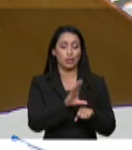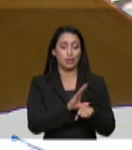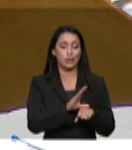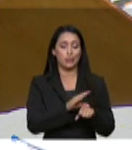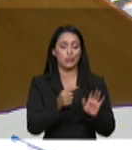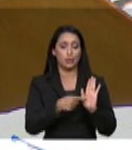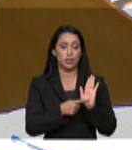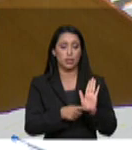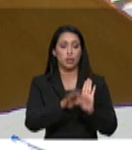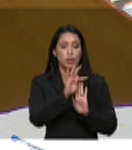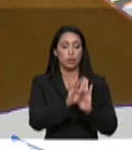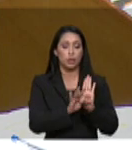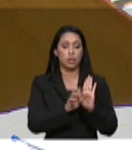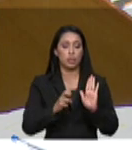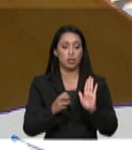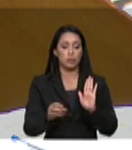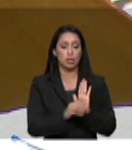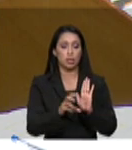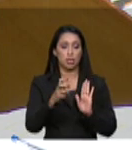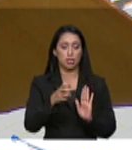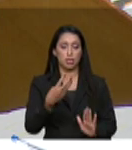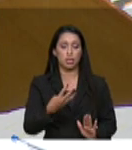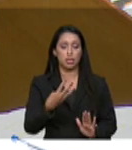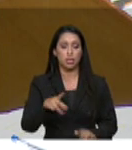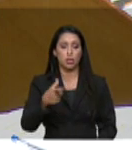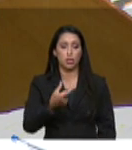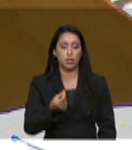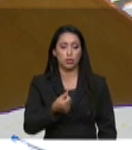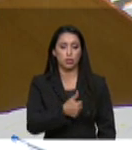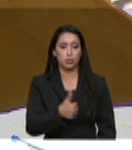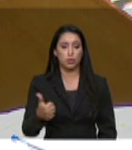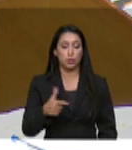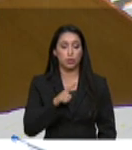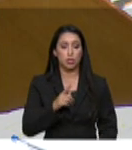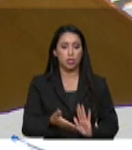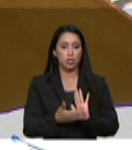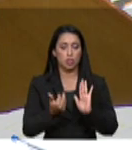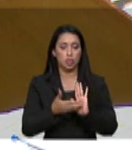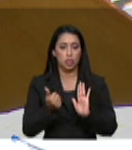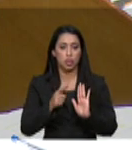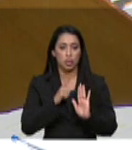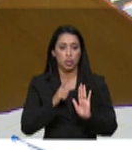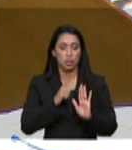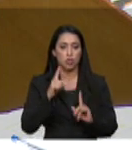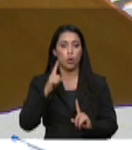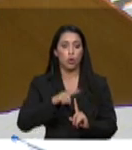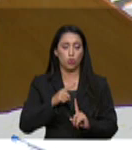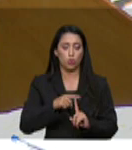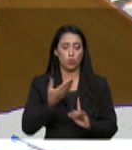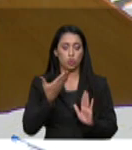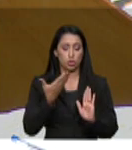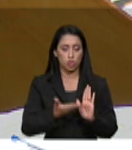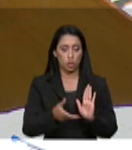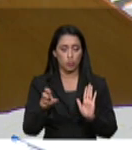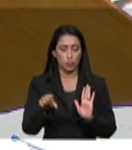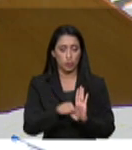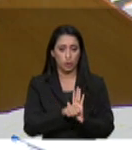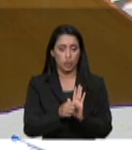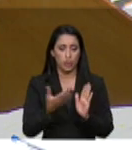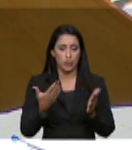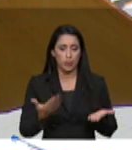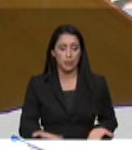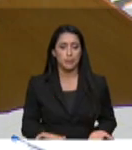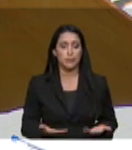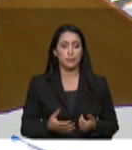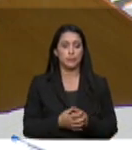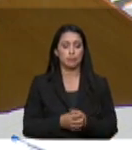na redação dada pela Emenda const onal 35/2001 que excluir a hipótese nela referida atipicidade do fato Oi